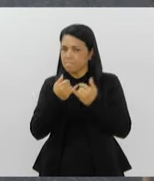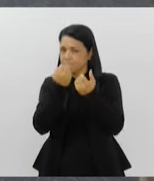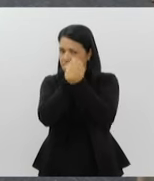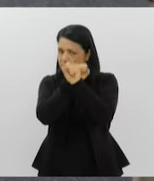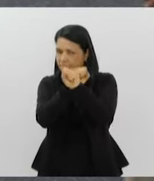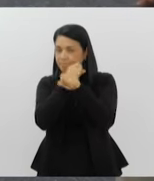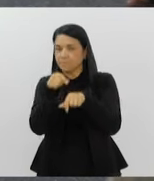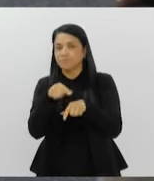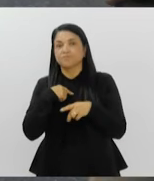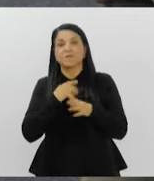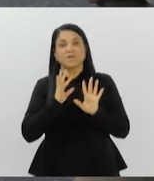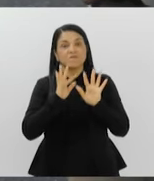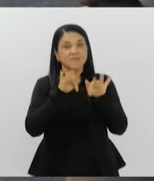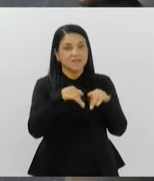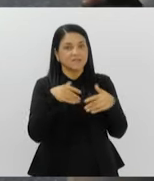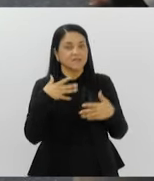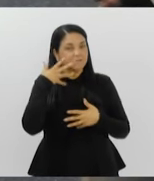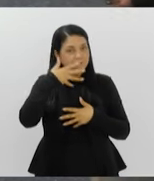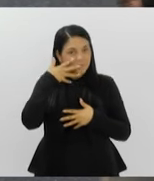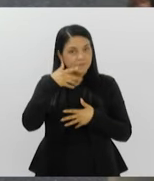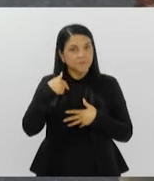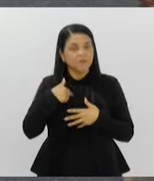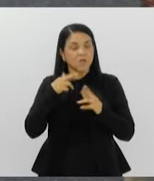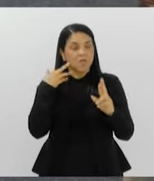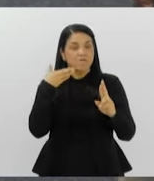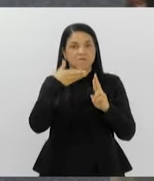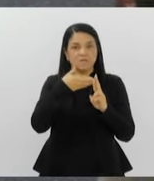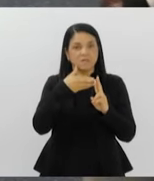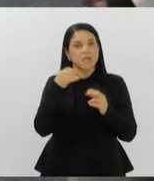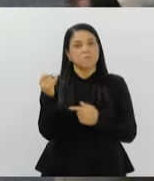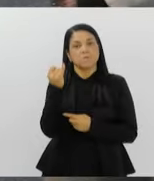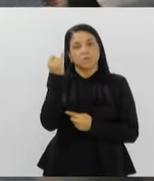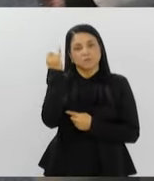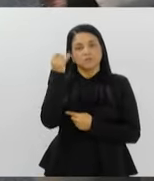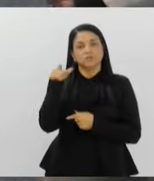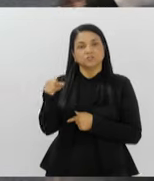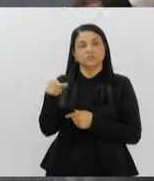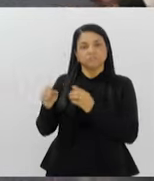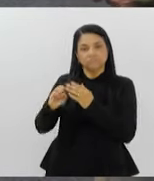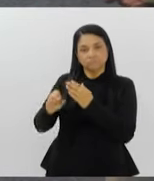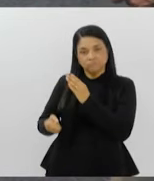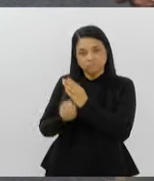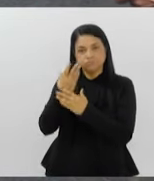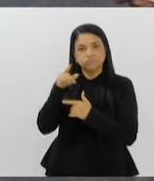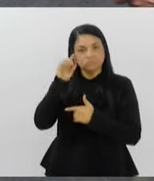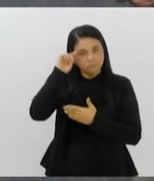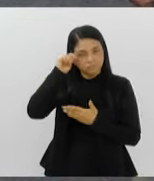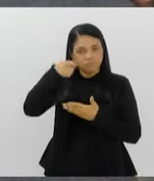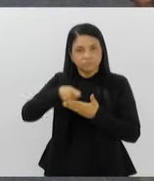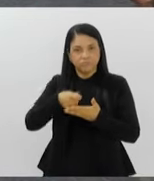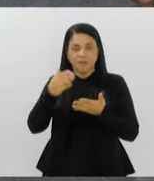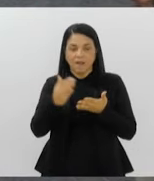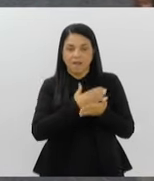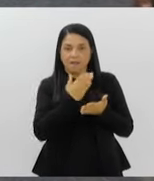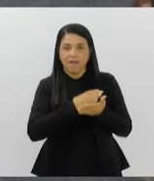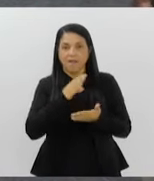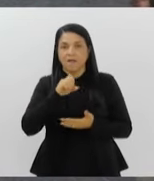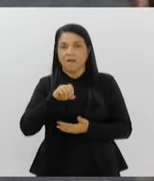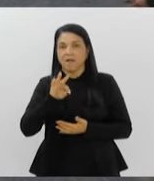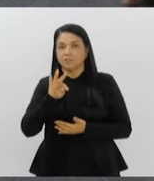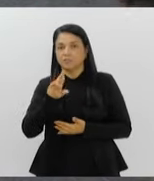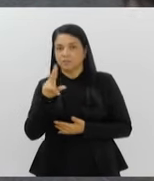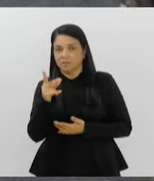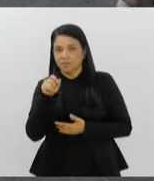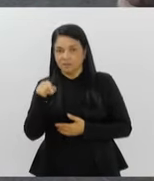Para finalizar, quero apenas referenciar outra importante produtora intelectual dessa cartilha que sei que Vossas